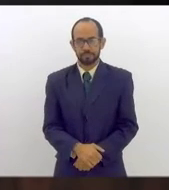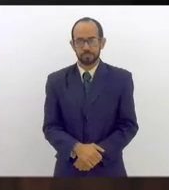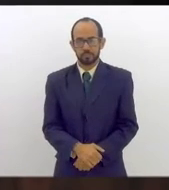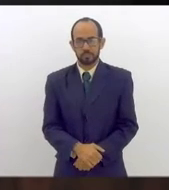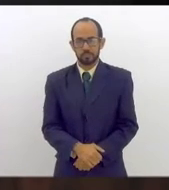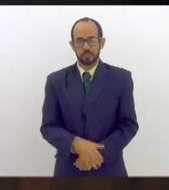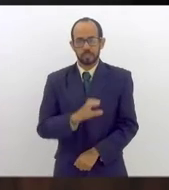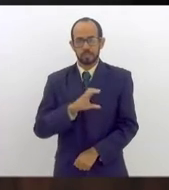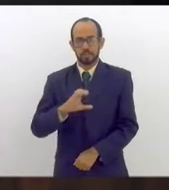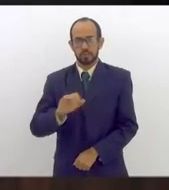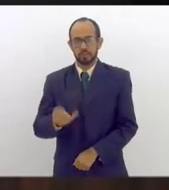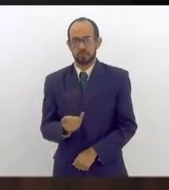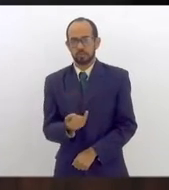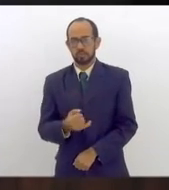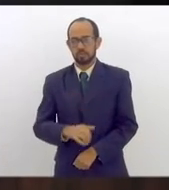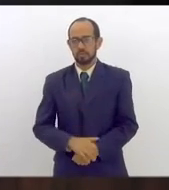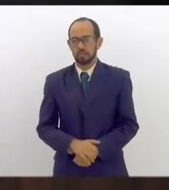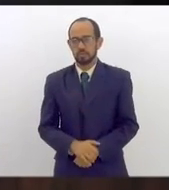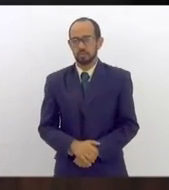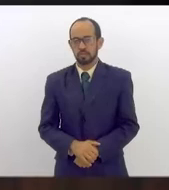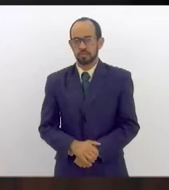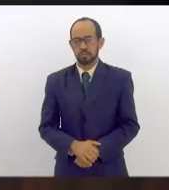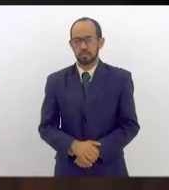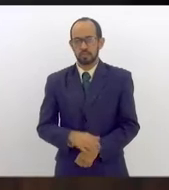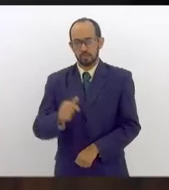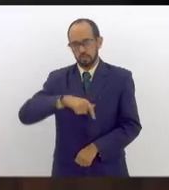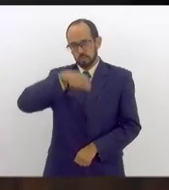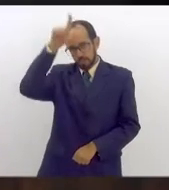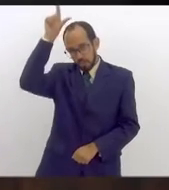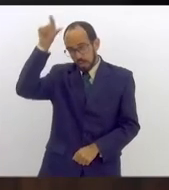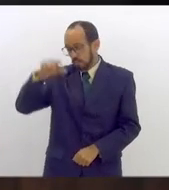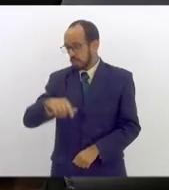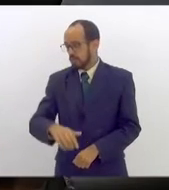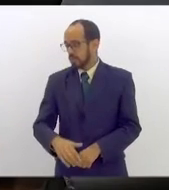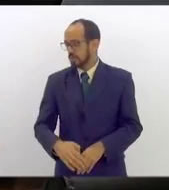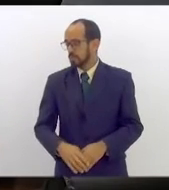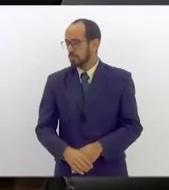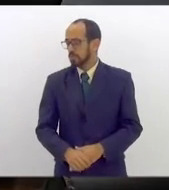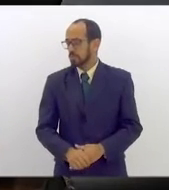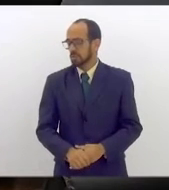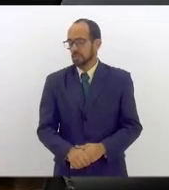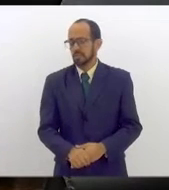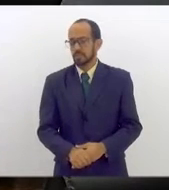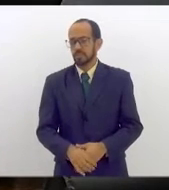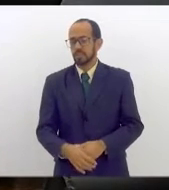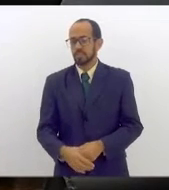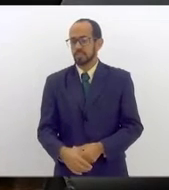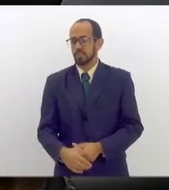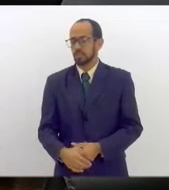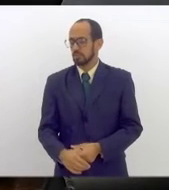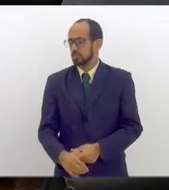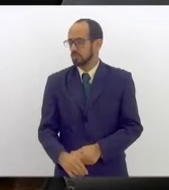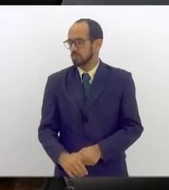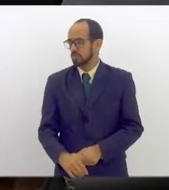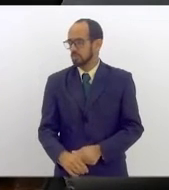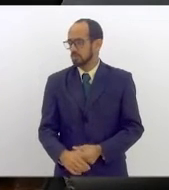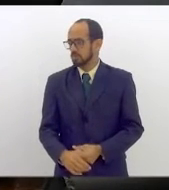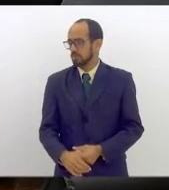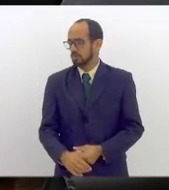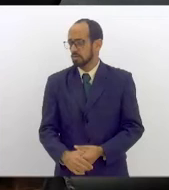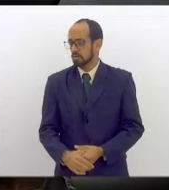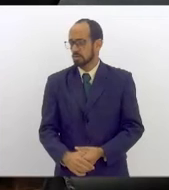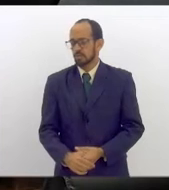e Justiça, deputado Luiz Paulo. Deputado Chico Brazão, deputado Daniel